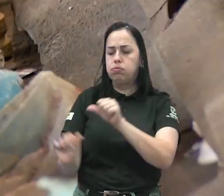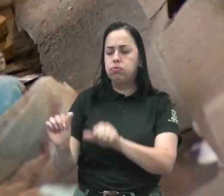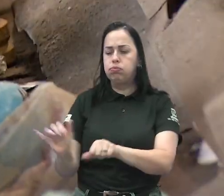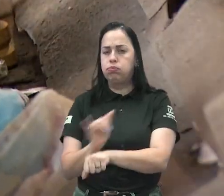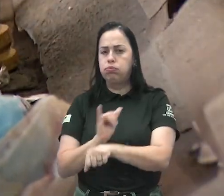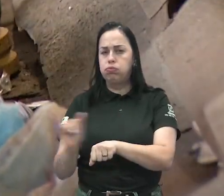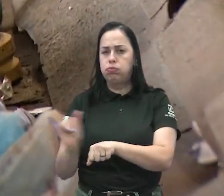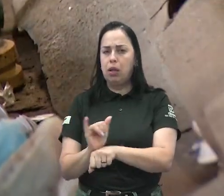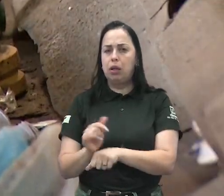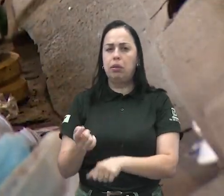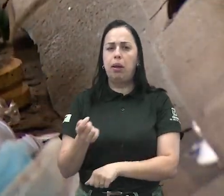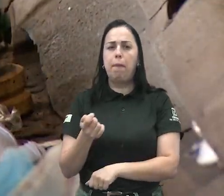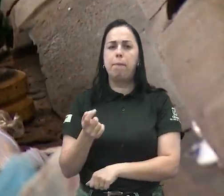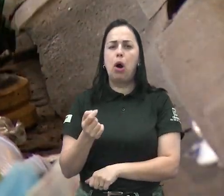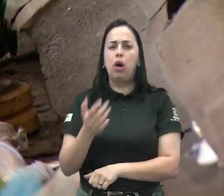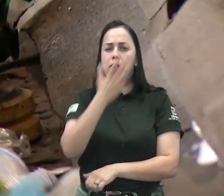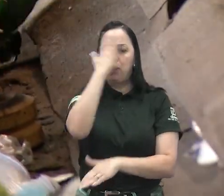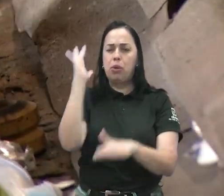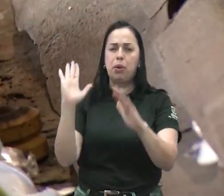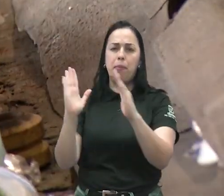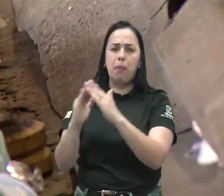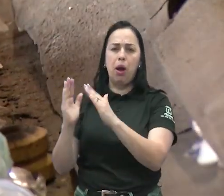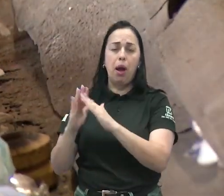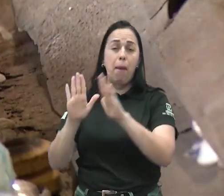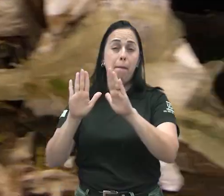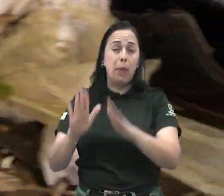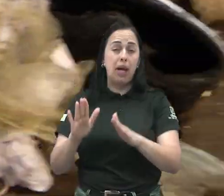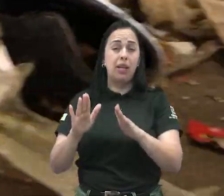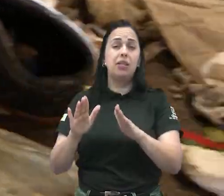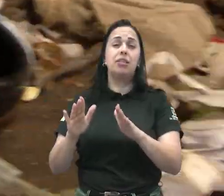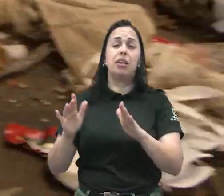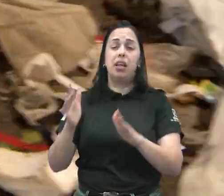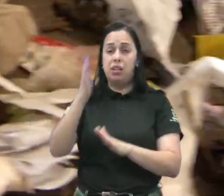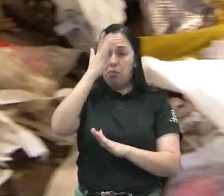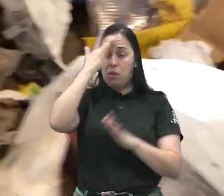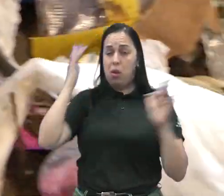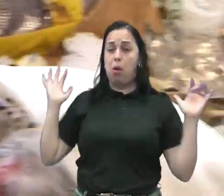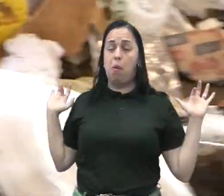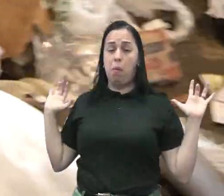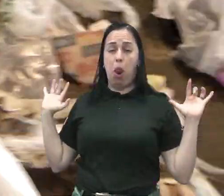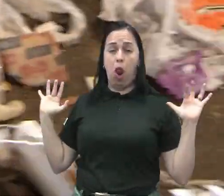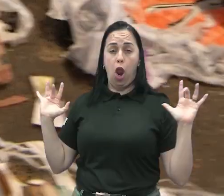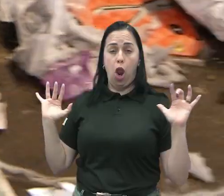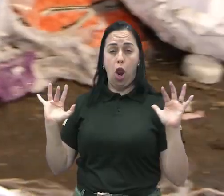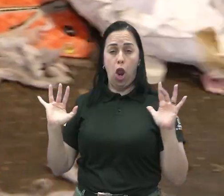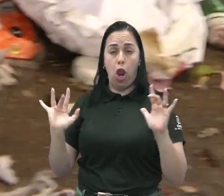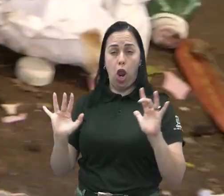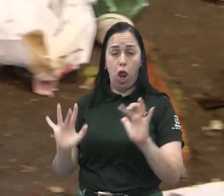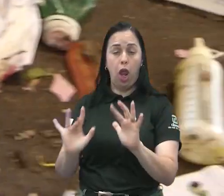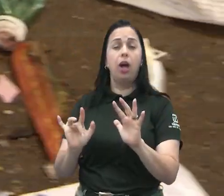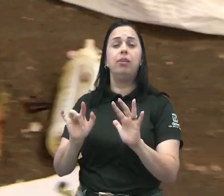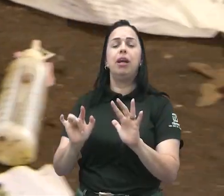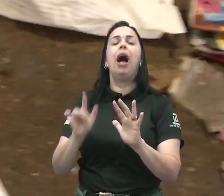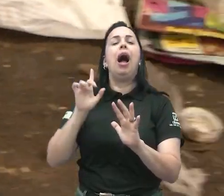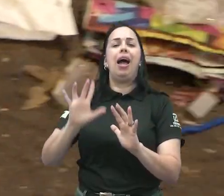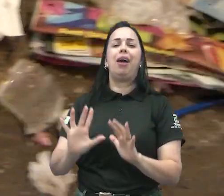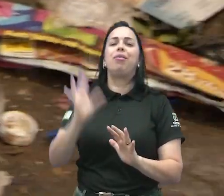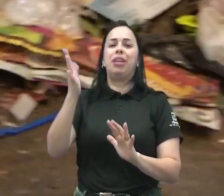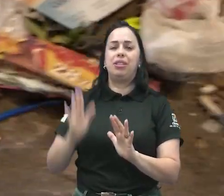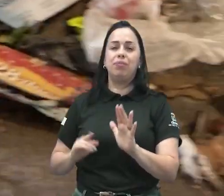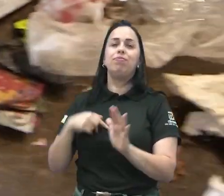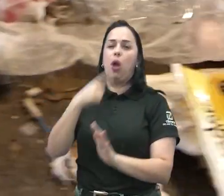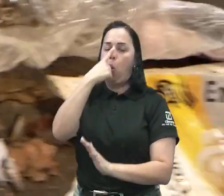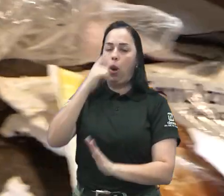logística no distrito, que tem poucos moradores, mas sofre com o aumento de resíduos nas